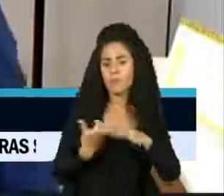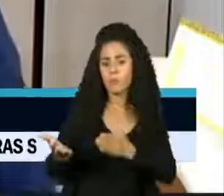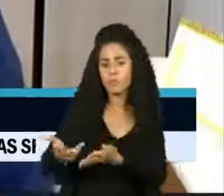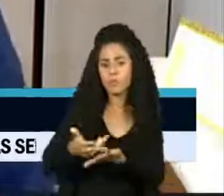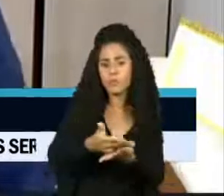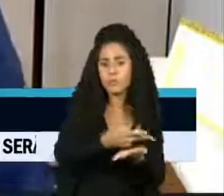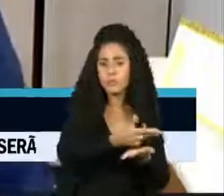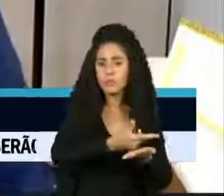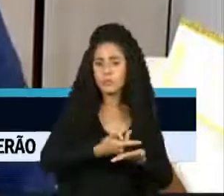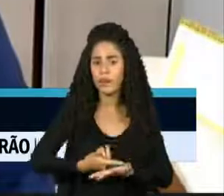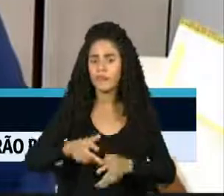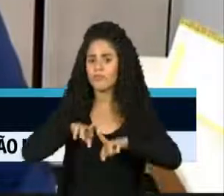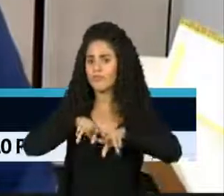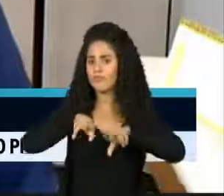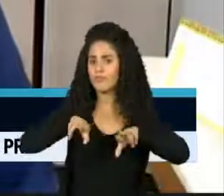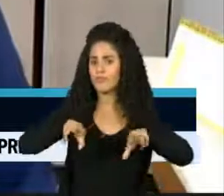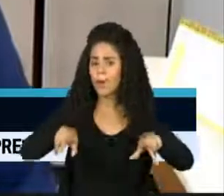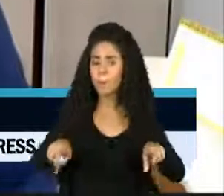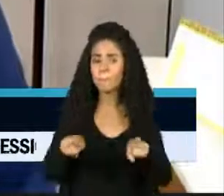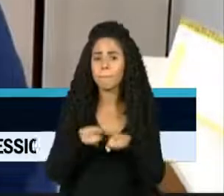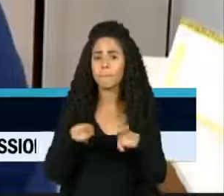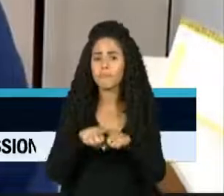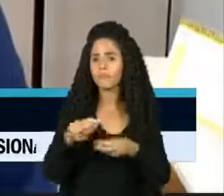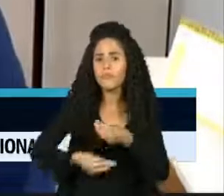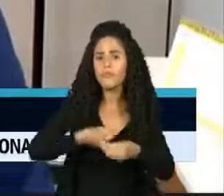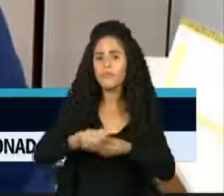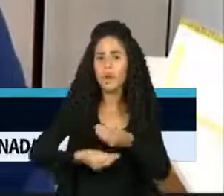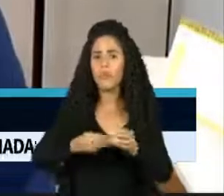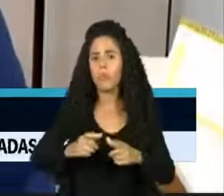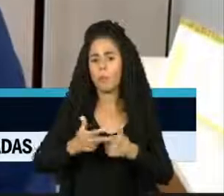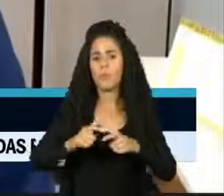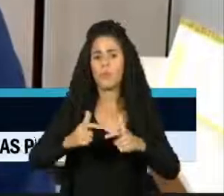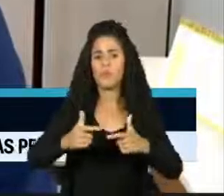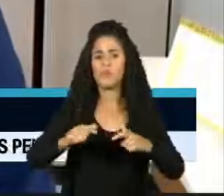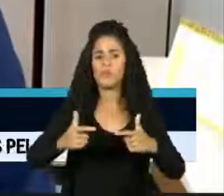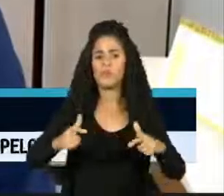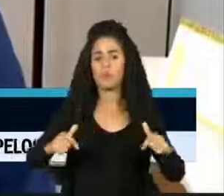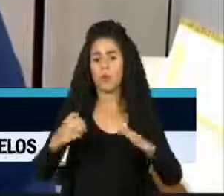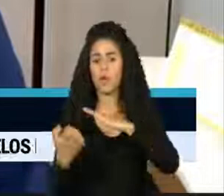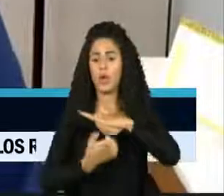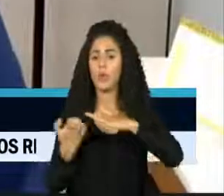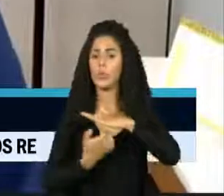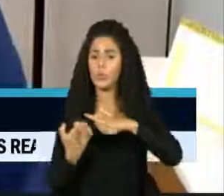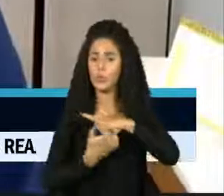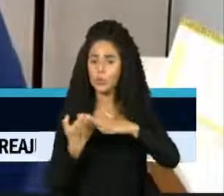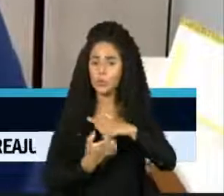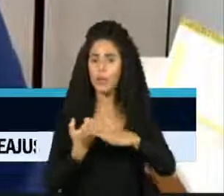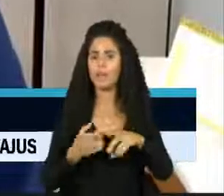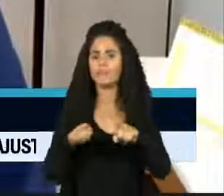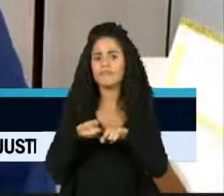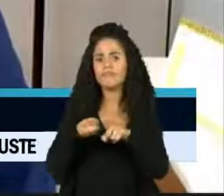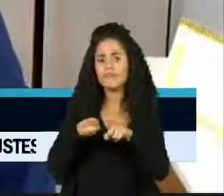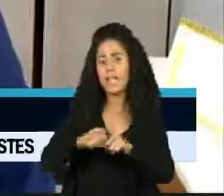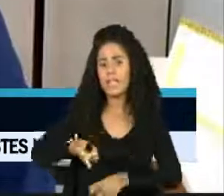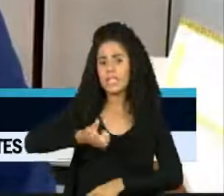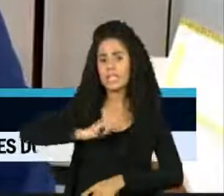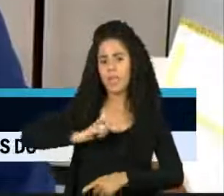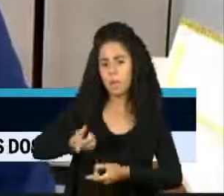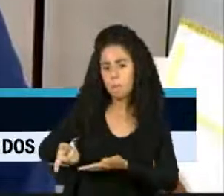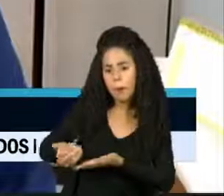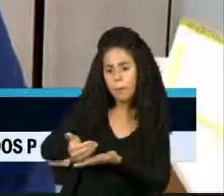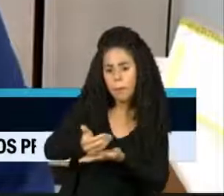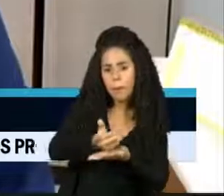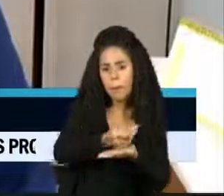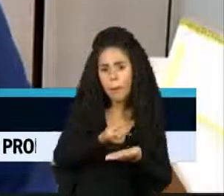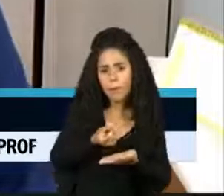rendimentos das empresas. Então, isso sinaliza que as empresas efetivamente tiveram